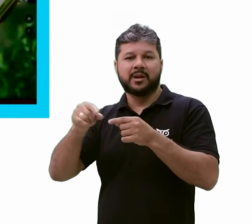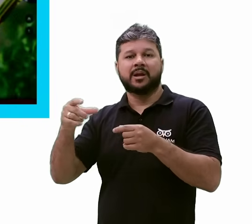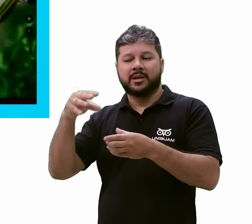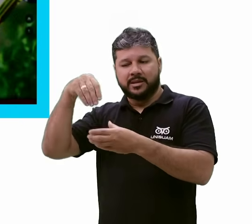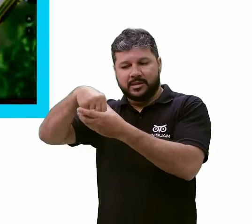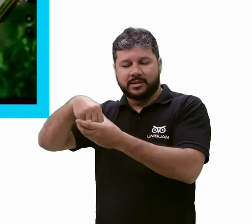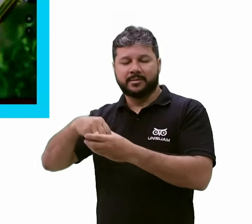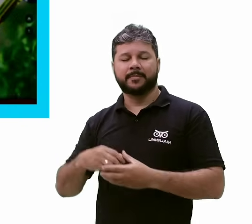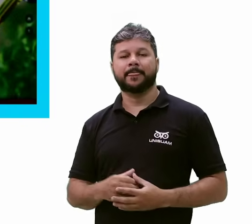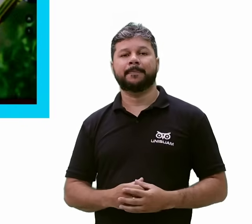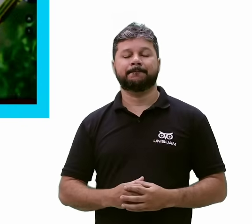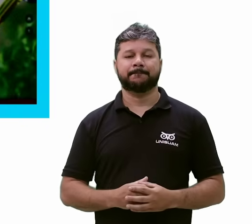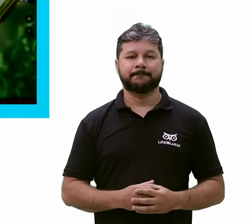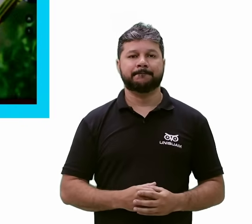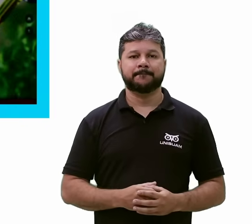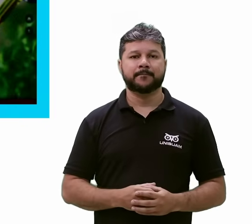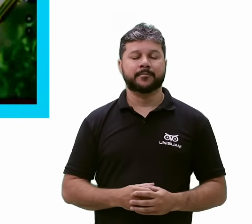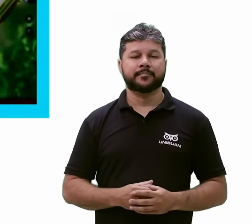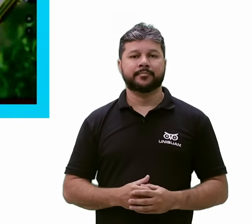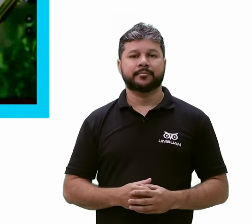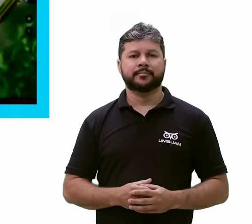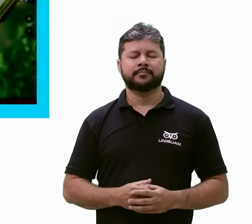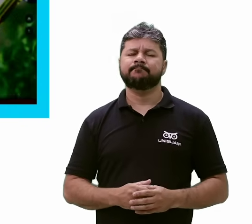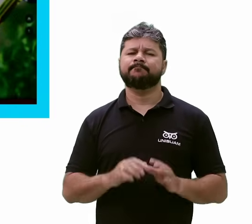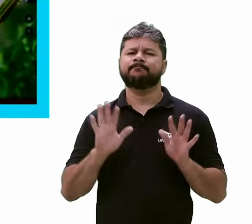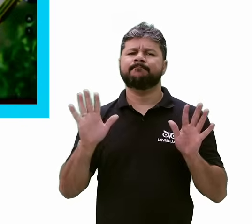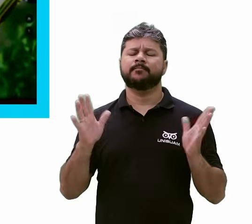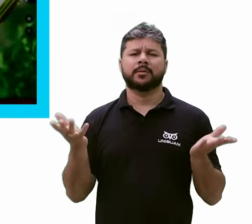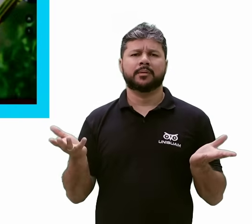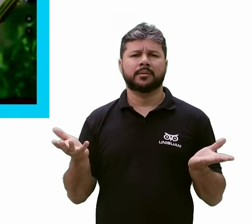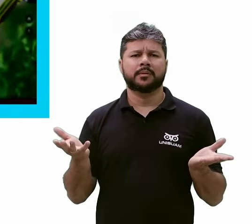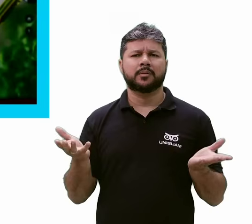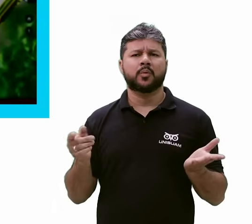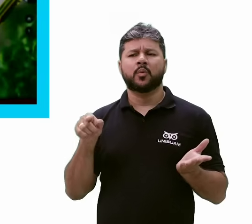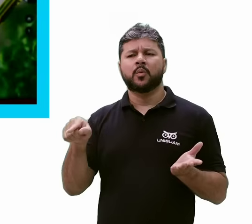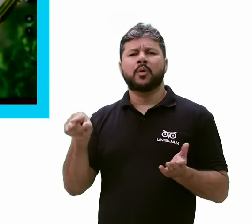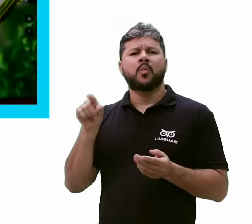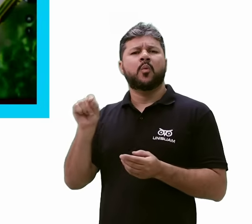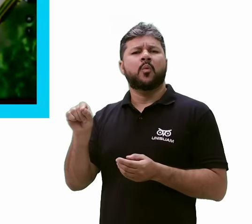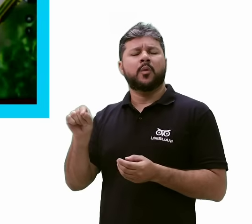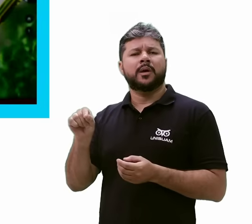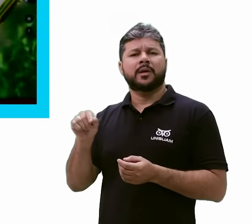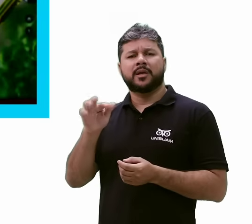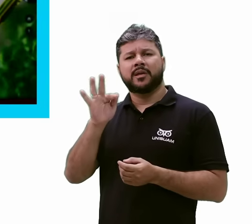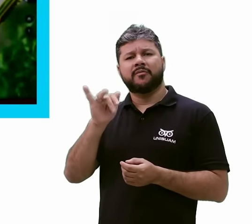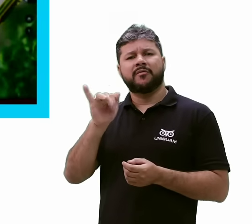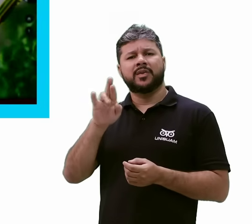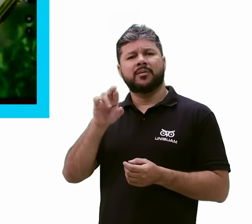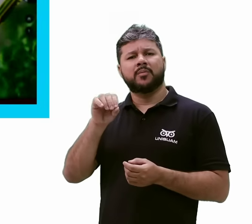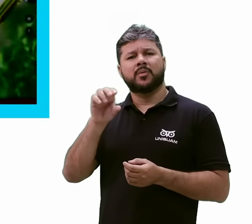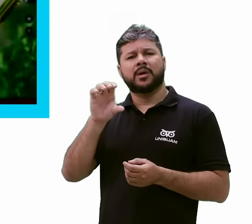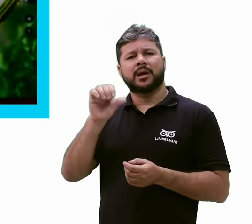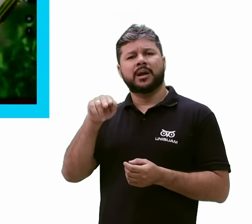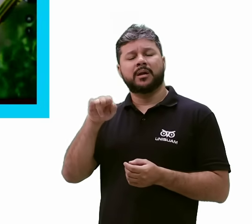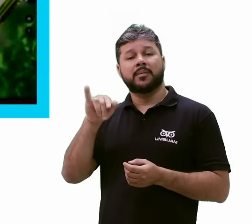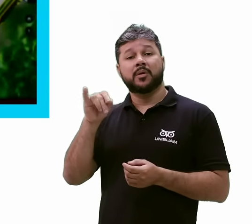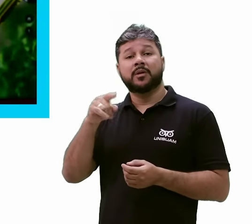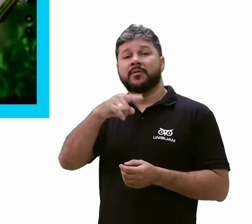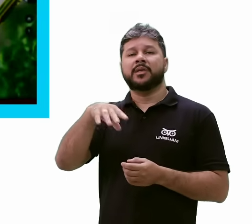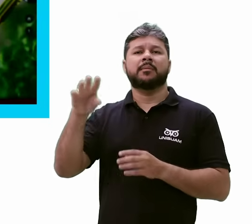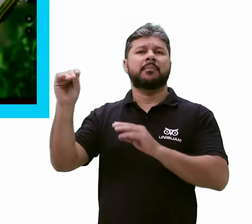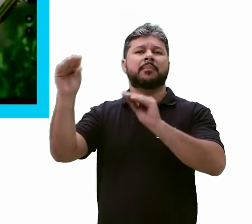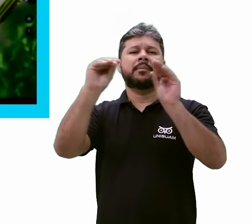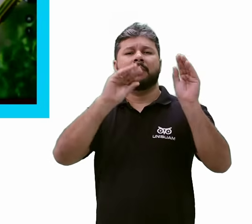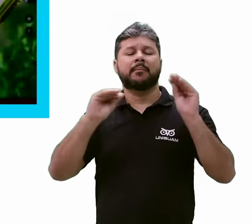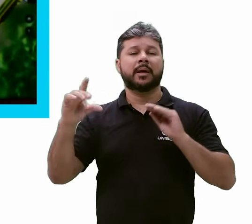são os fitocannabinoides, tá? E afinal, o que são esses fitocannabinoides? Fitocannabinoides é o que vocês mais escutam